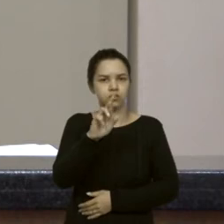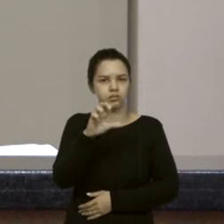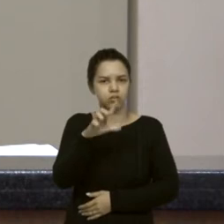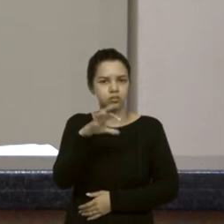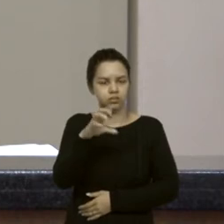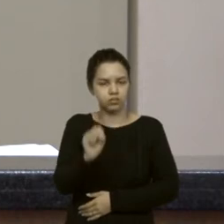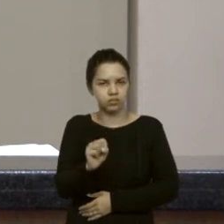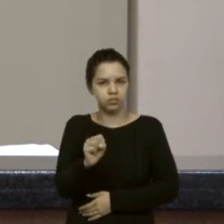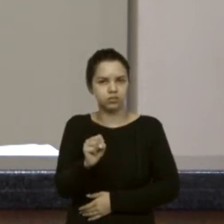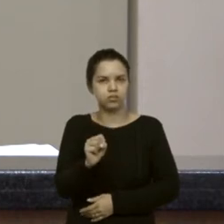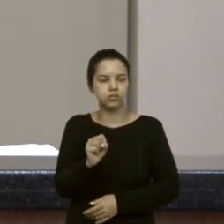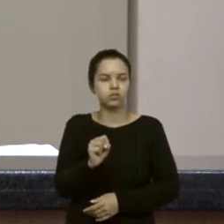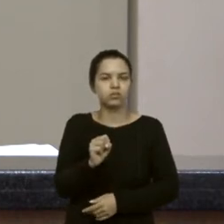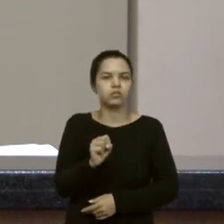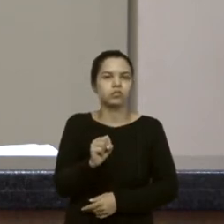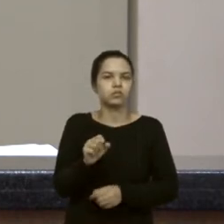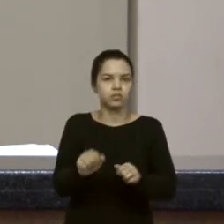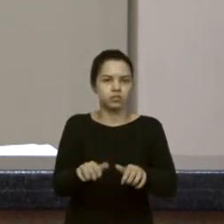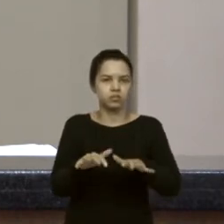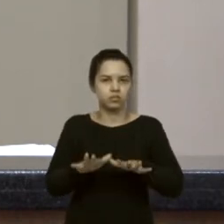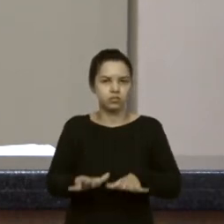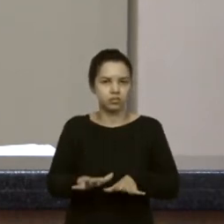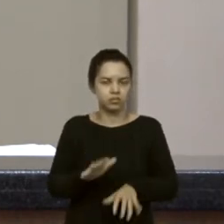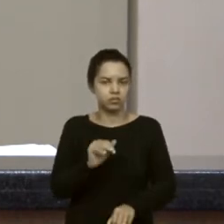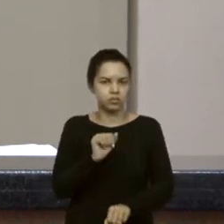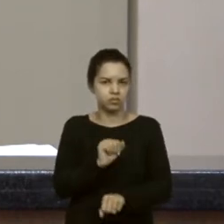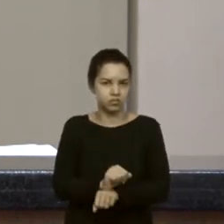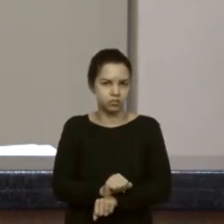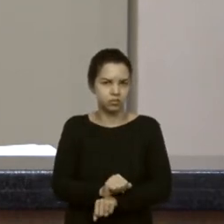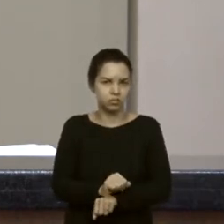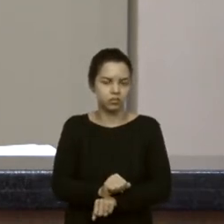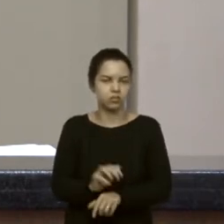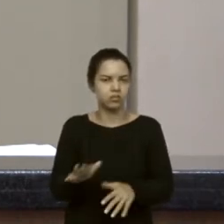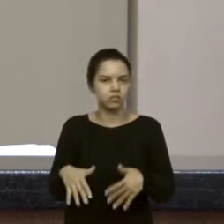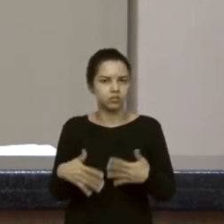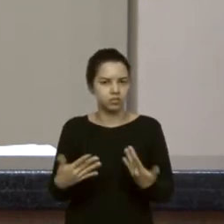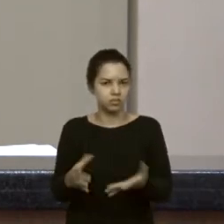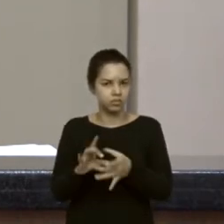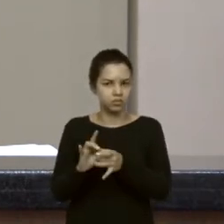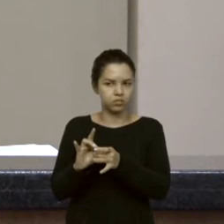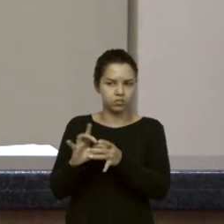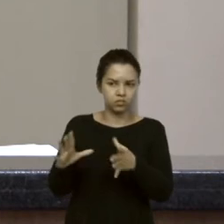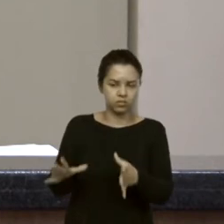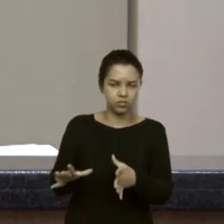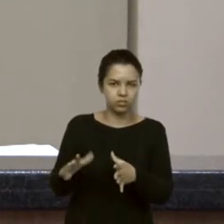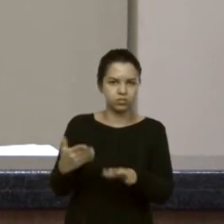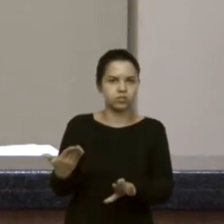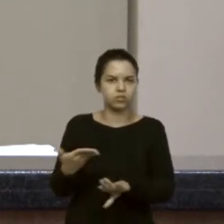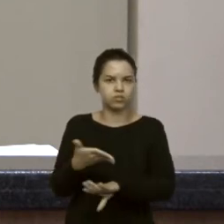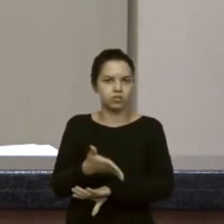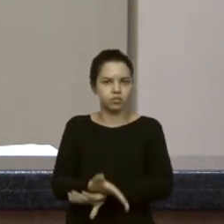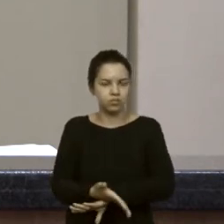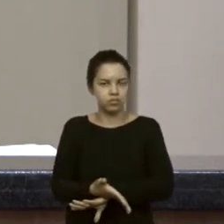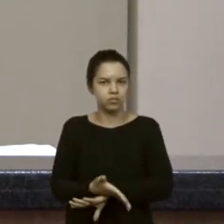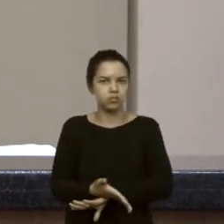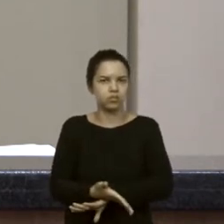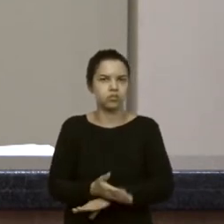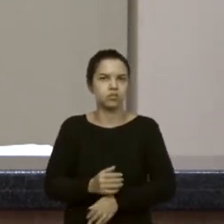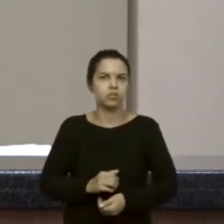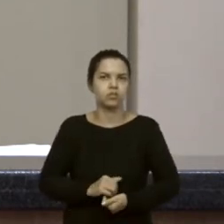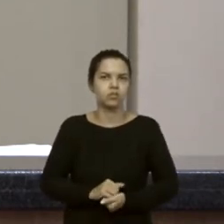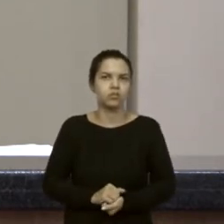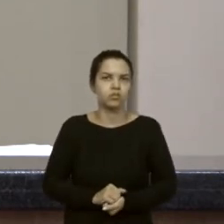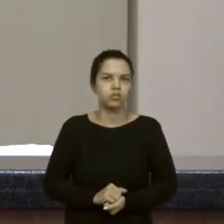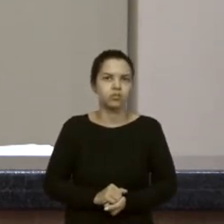Como a sessão está suspensa, fica liberado o acesso para